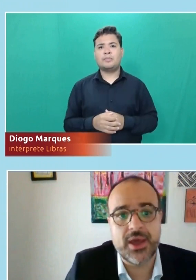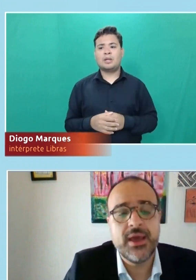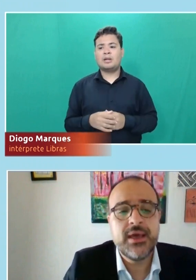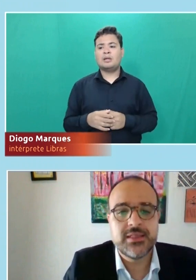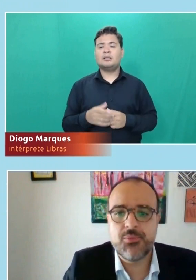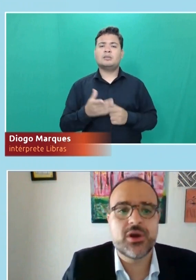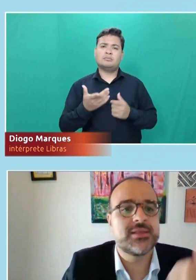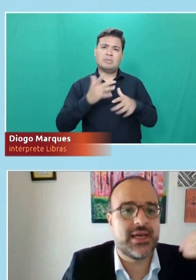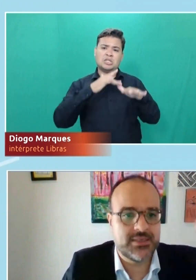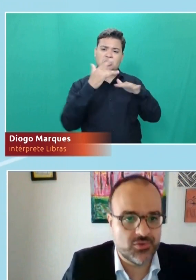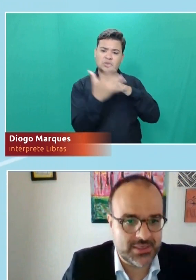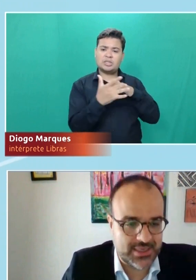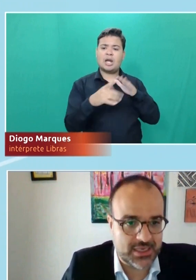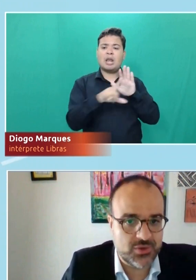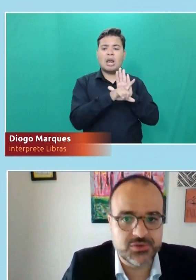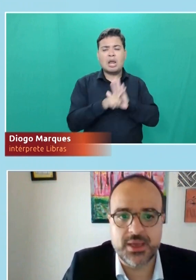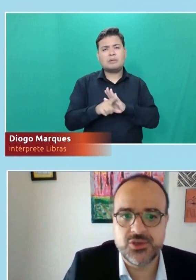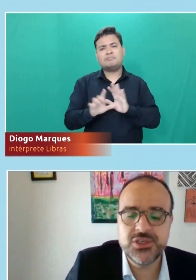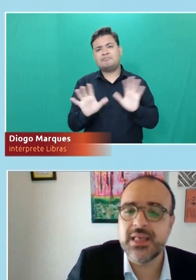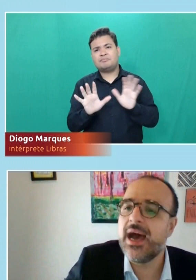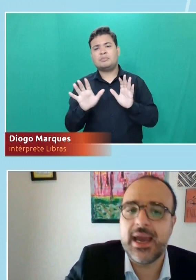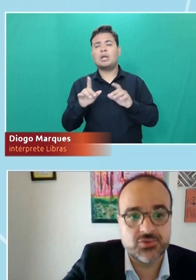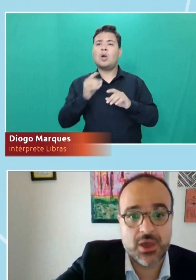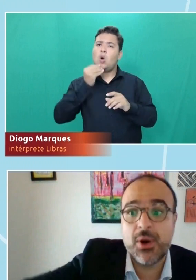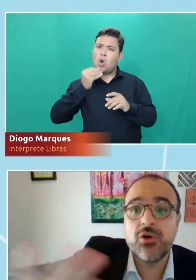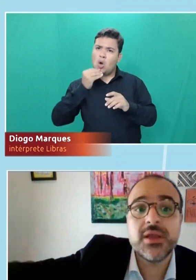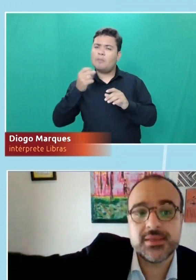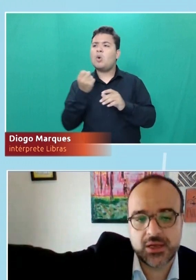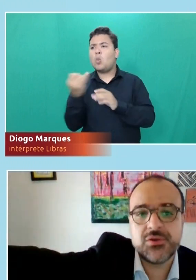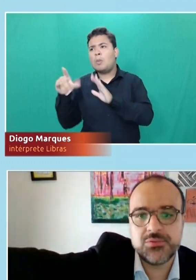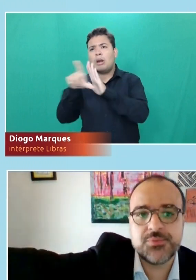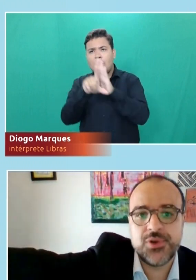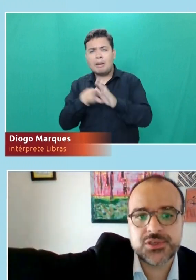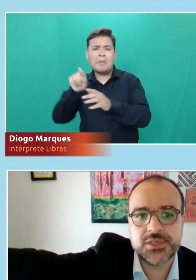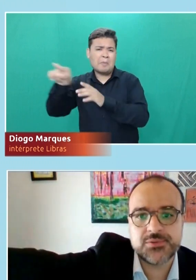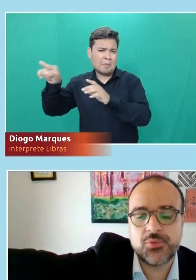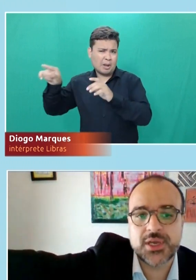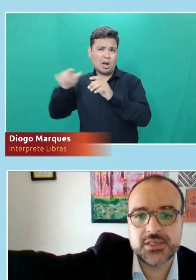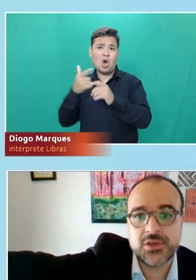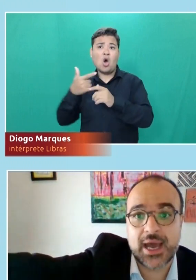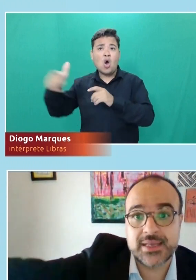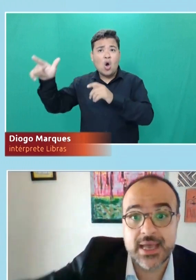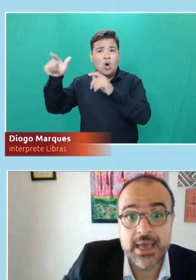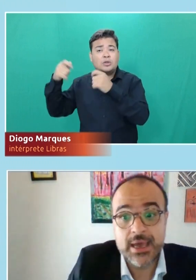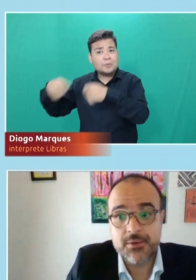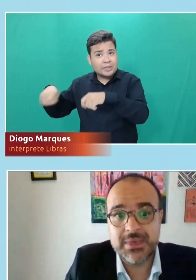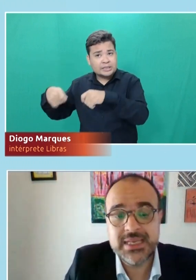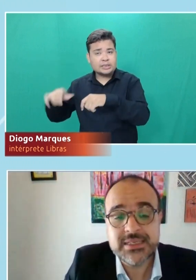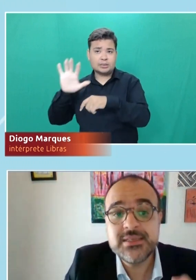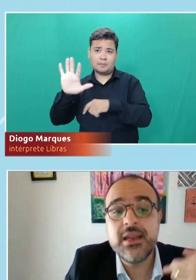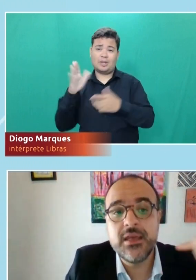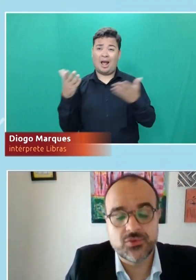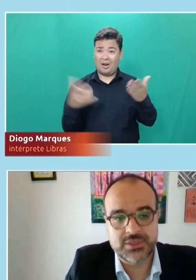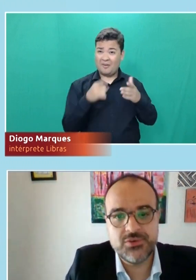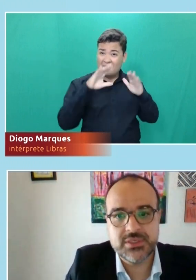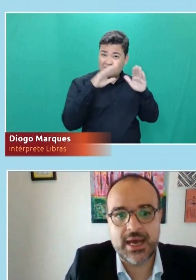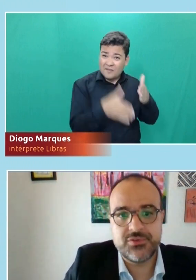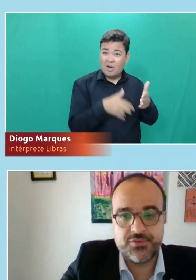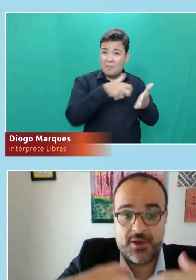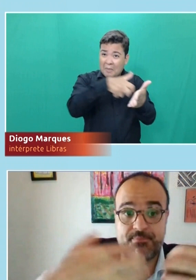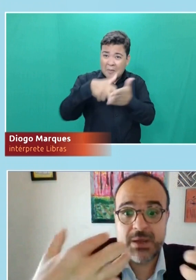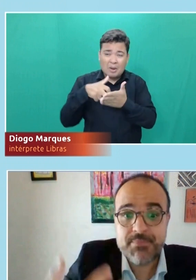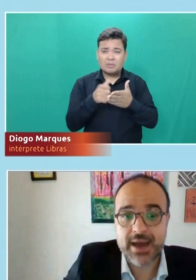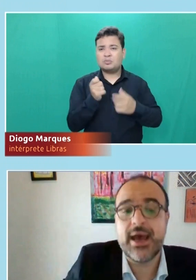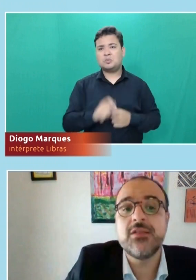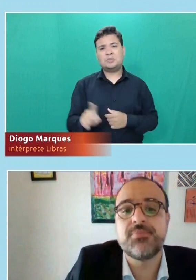precisa, é claro, democratização do acesso aos meios digitais, o que é uma outra questão em termos de políticas comunicacionais. Mas esses delitos, se o